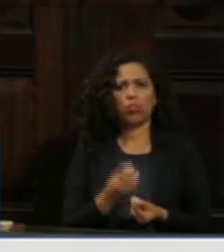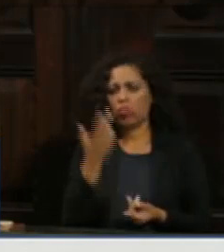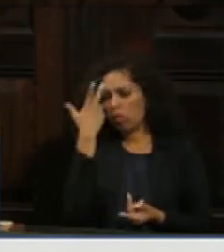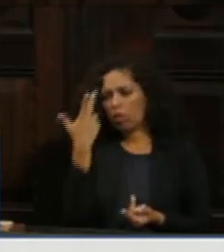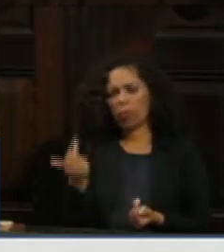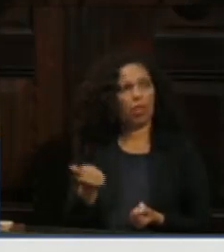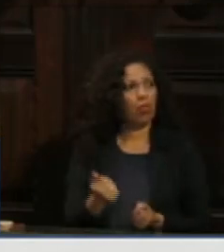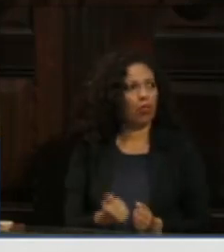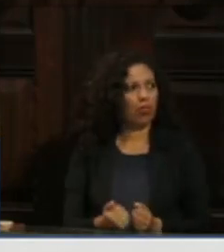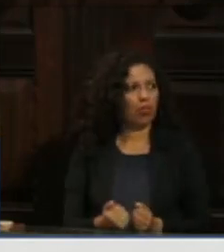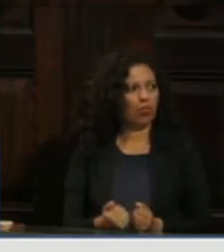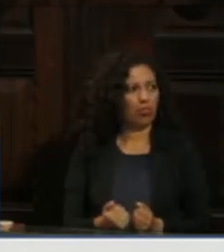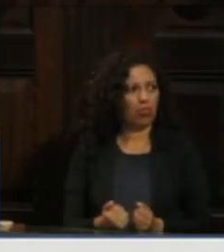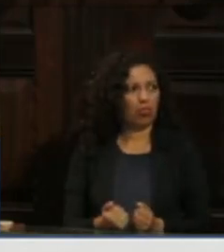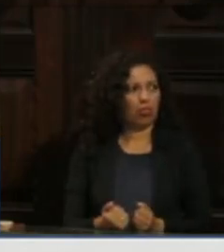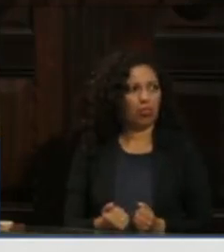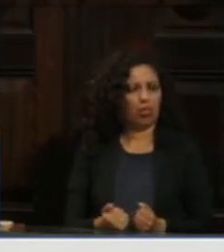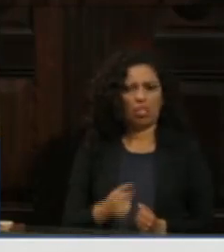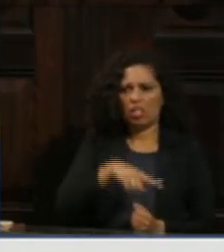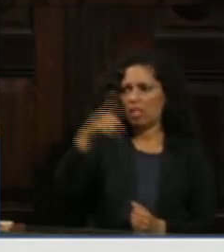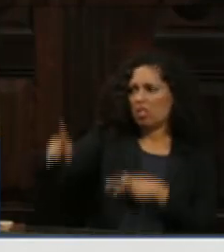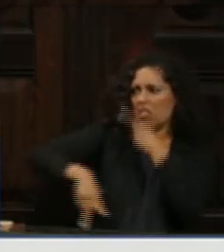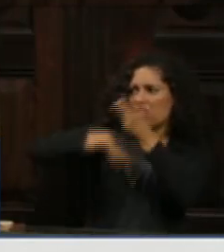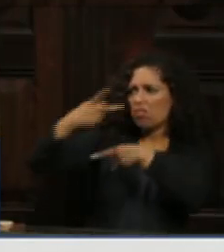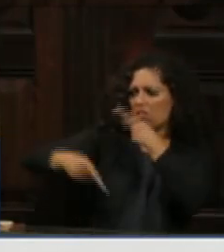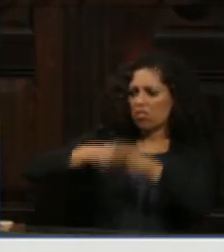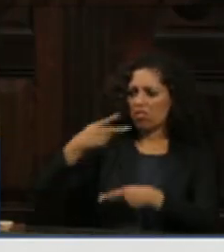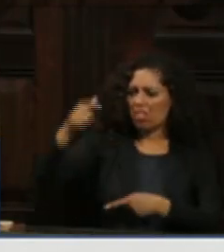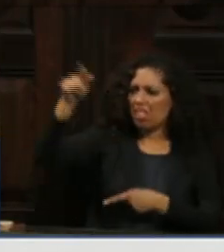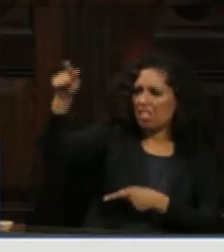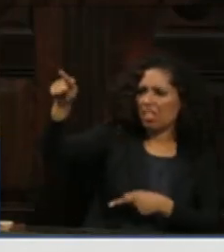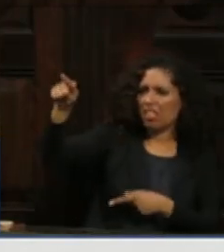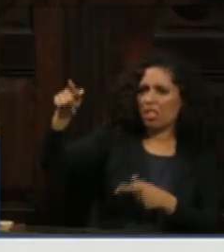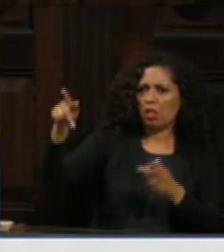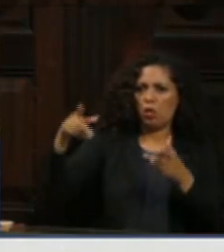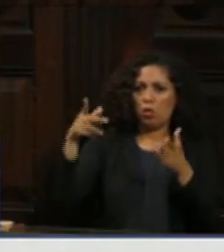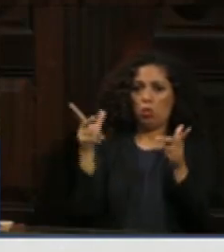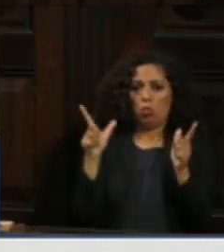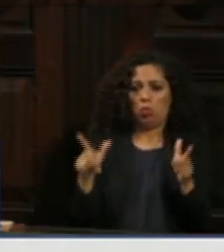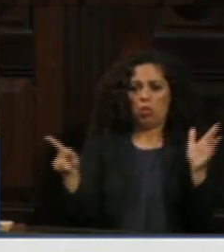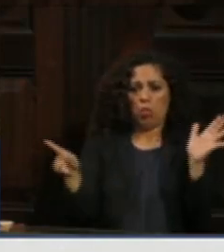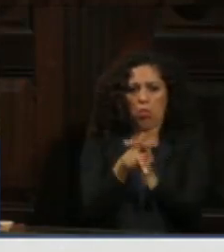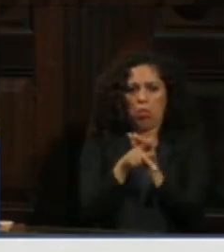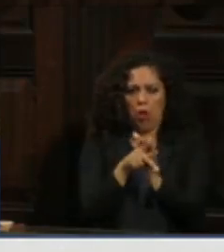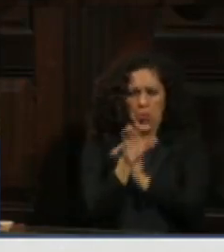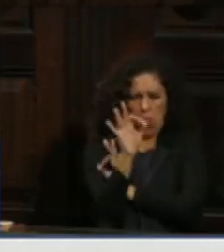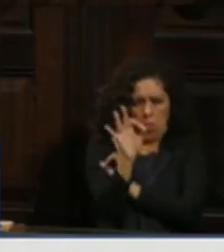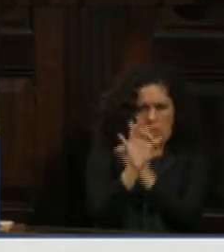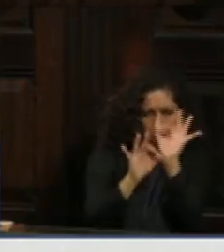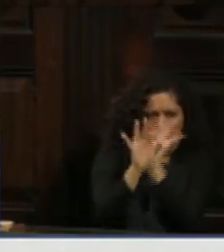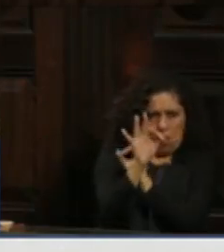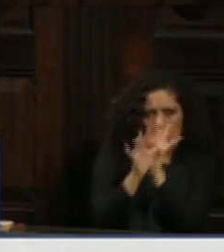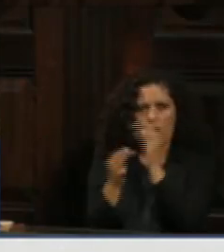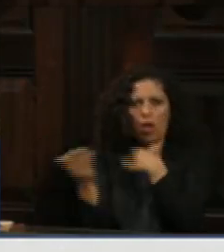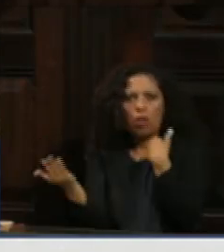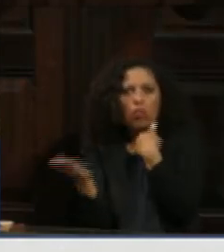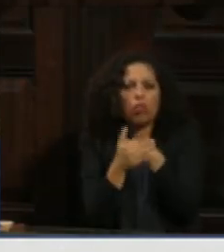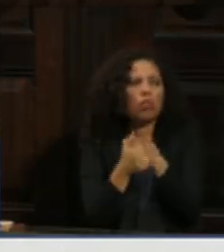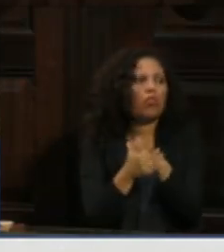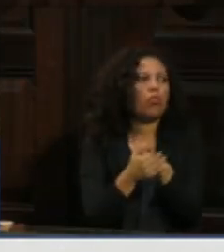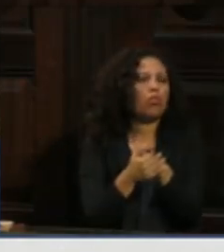ali, a gente vê 3, 4, 5 reuniões diferentes com pessoas da população. E o seu deputado, eu